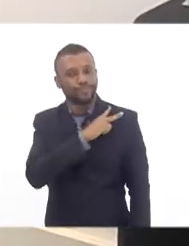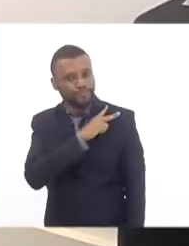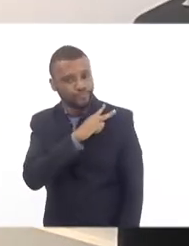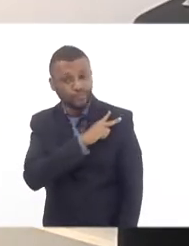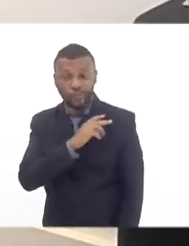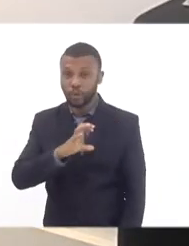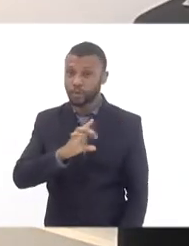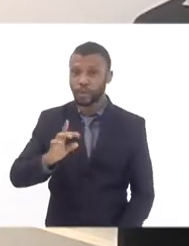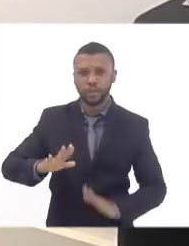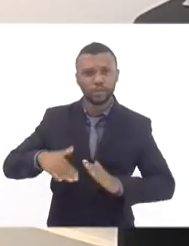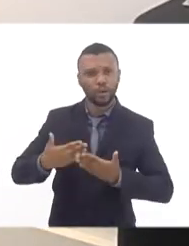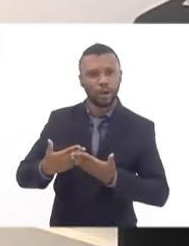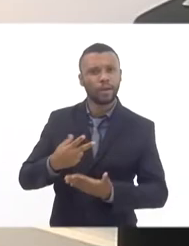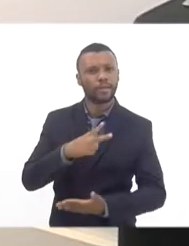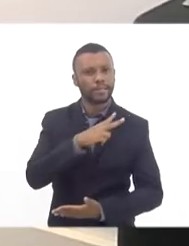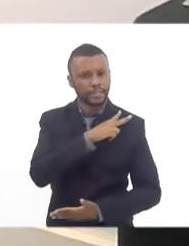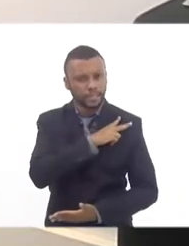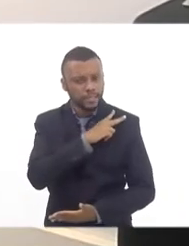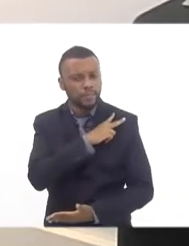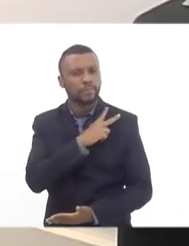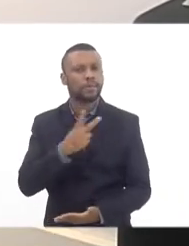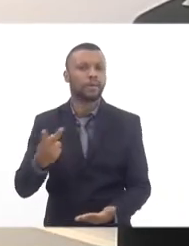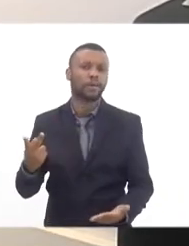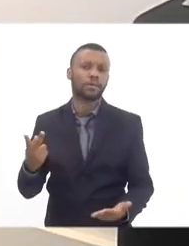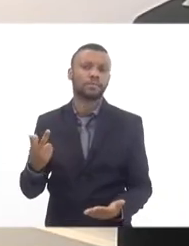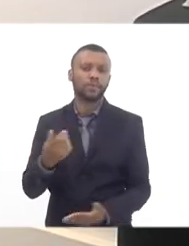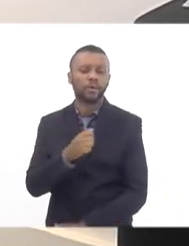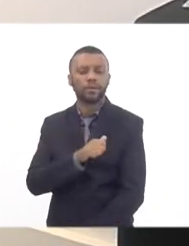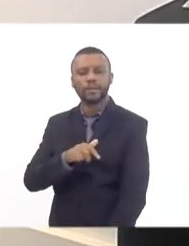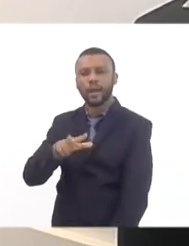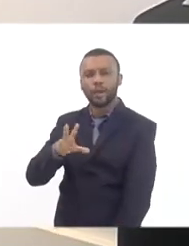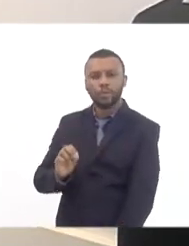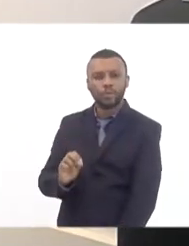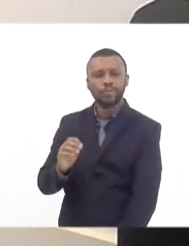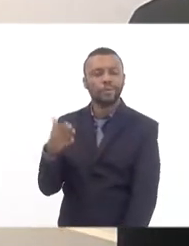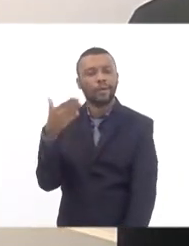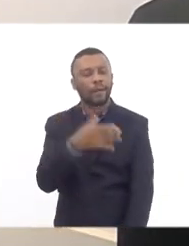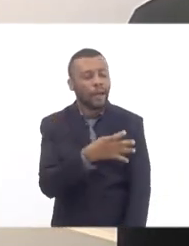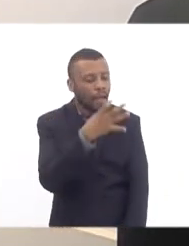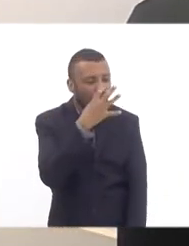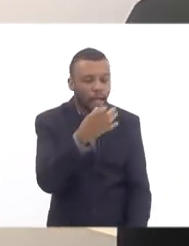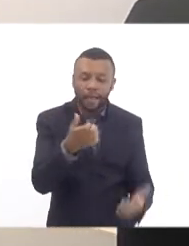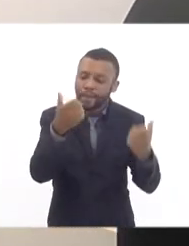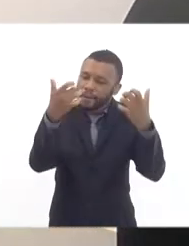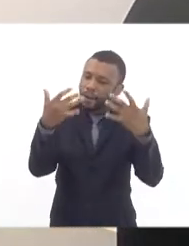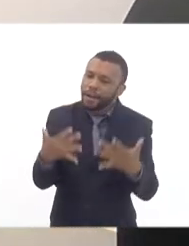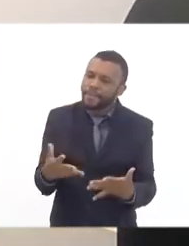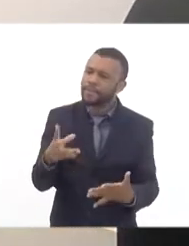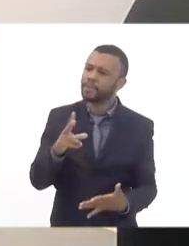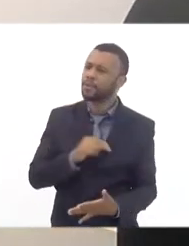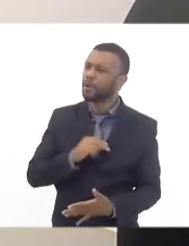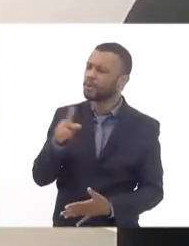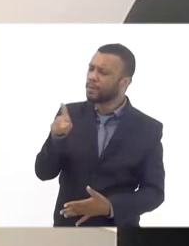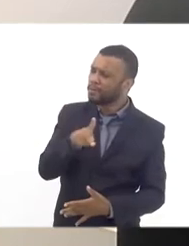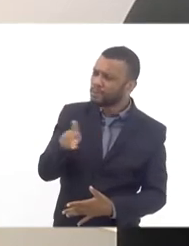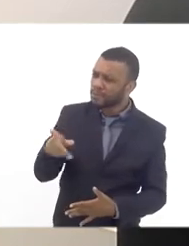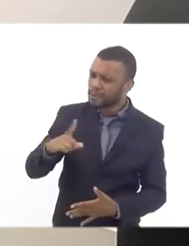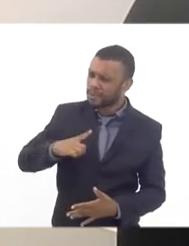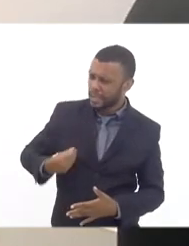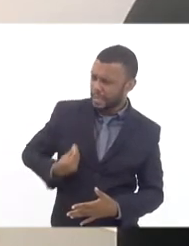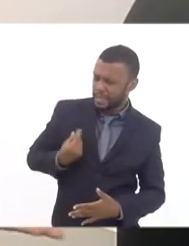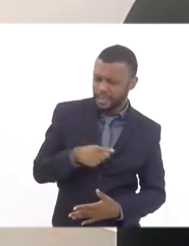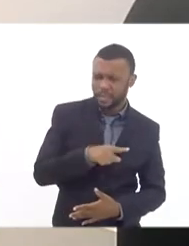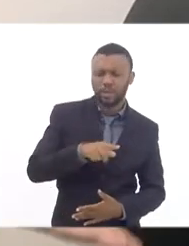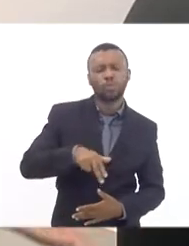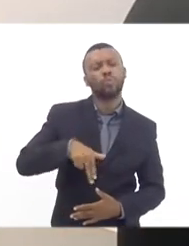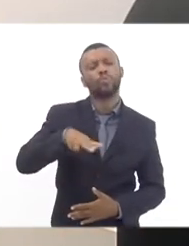ensino médio. Esses alunos foram lá e falavam, professora, existe isso aqui, ninguém